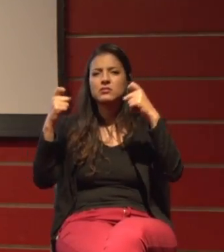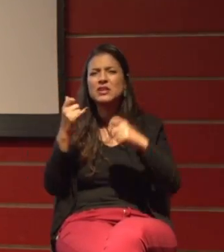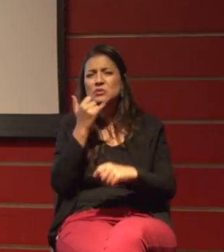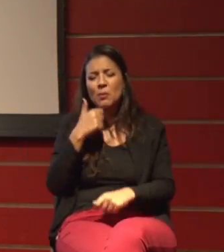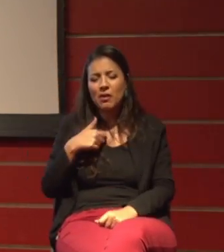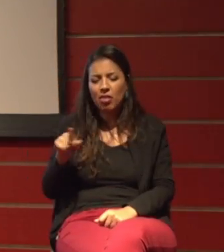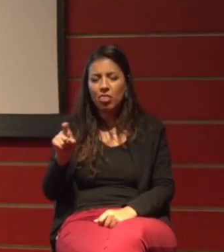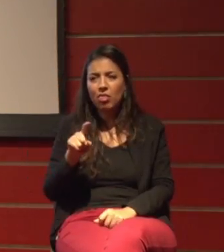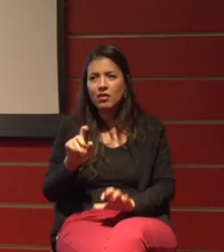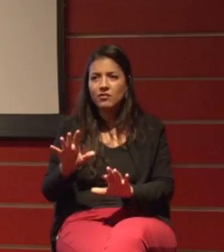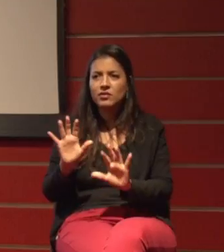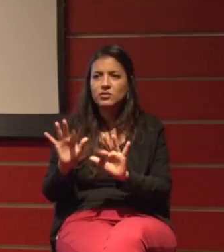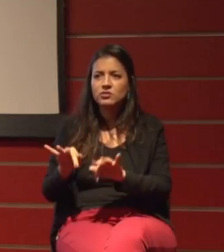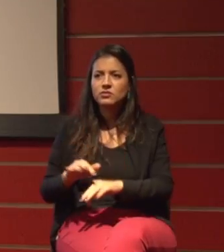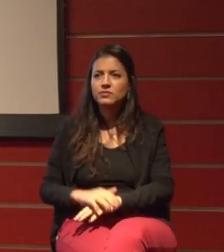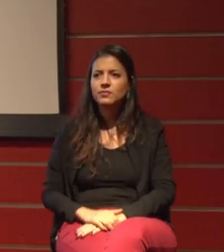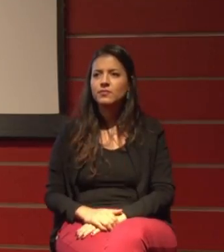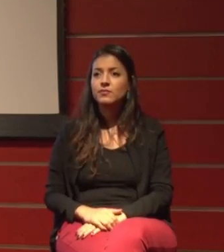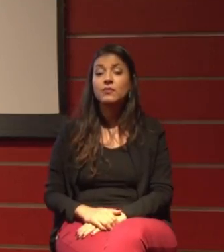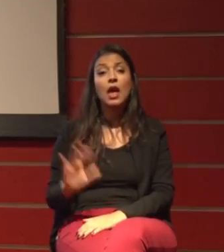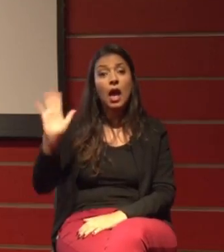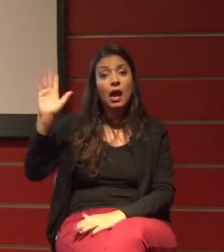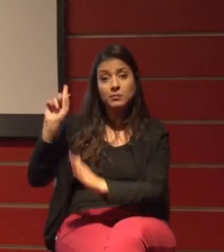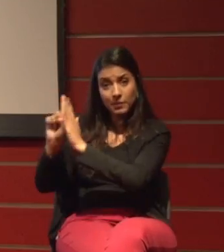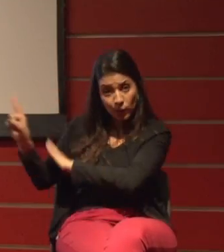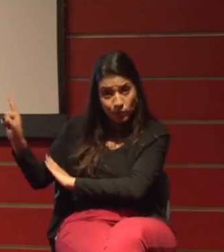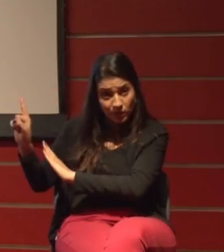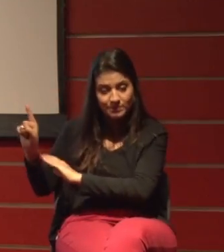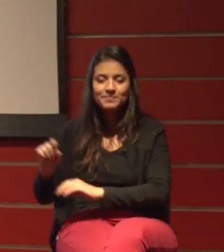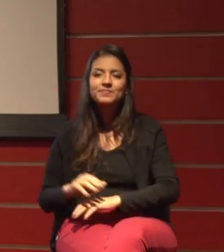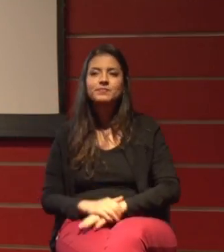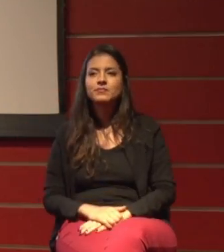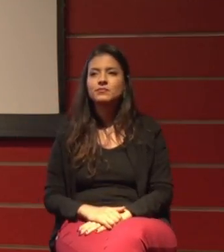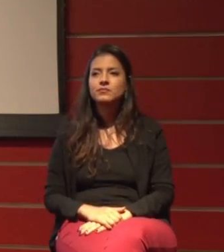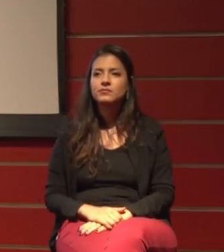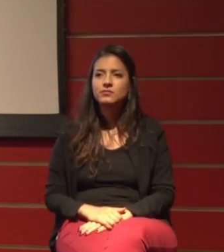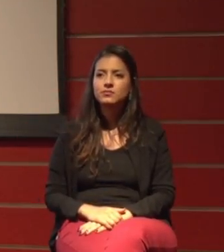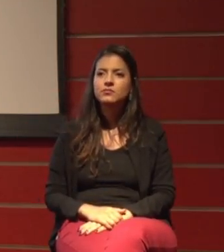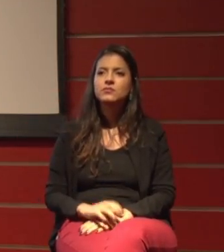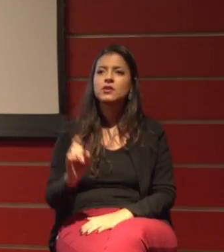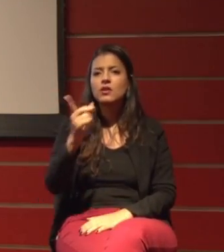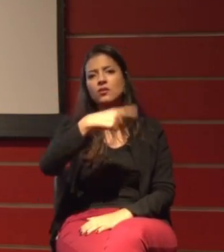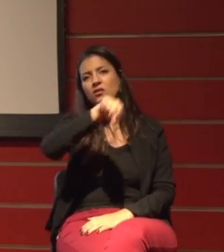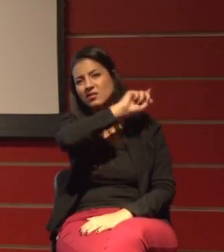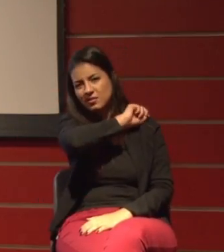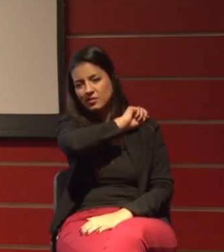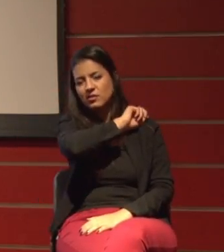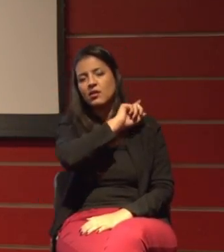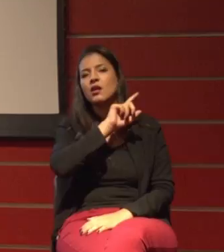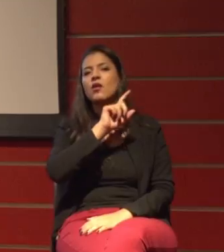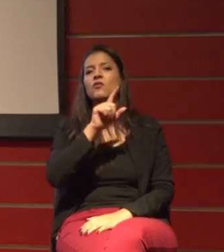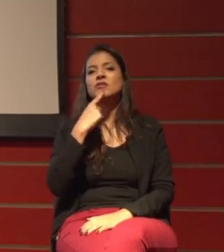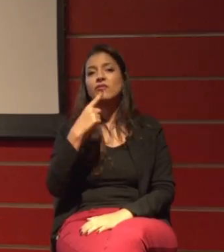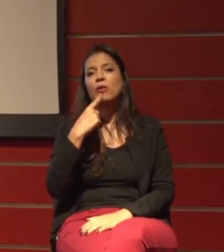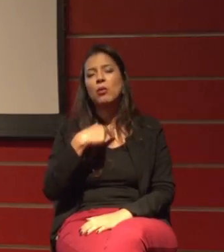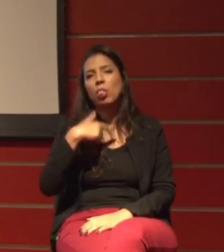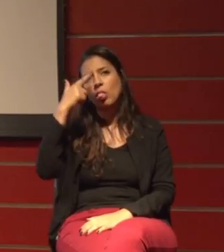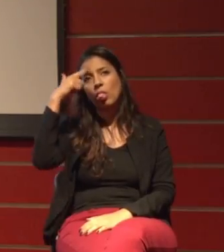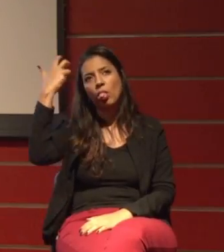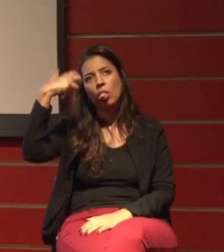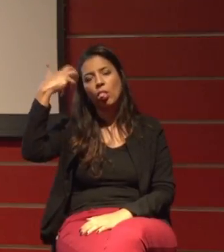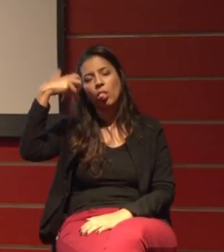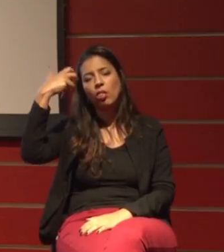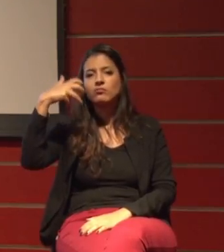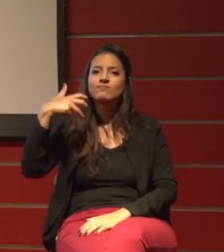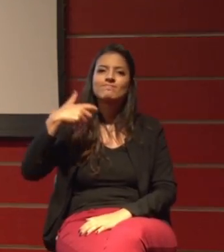Deus ah Ana Oi aqui é que só queria voltar um pouquinho que quando você falou eu fiquei com isso na cabeça e achei que